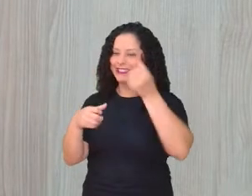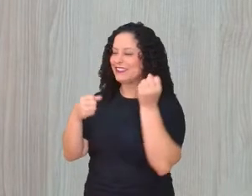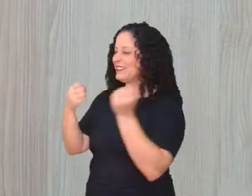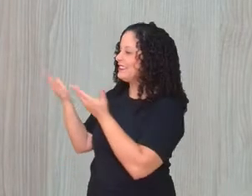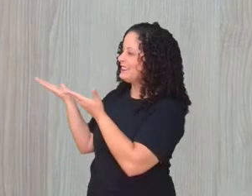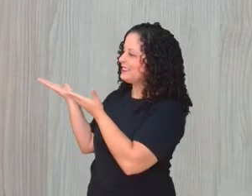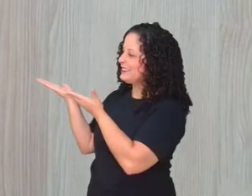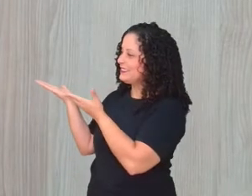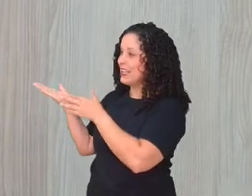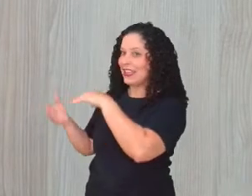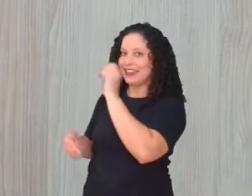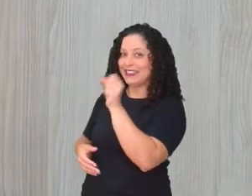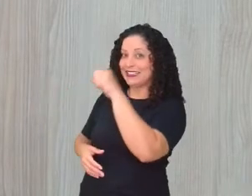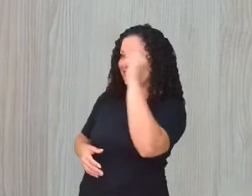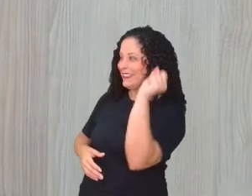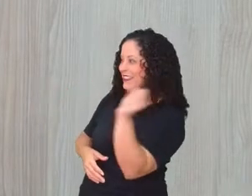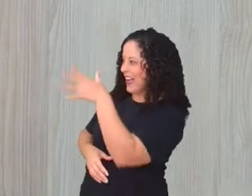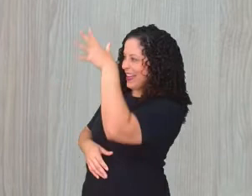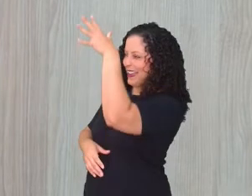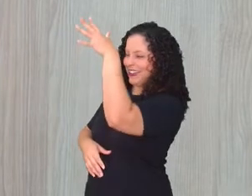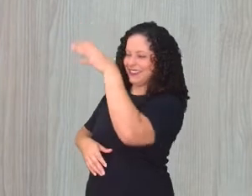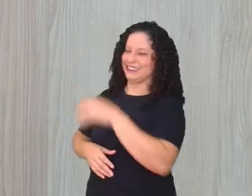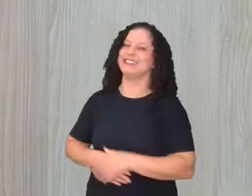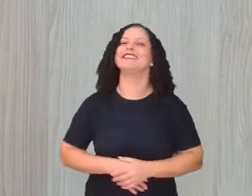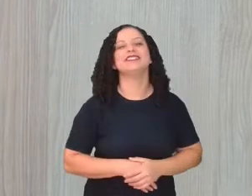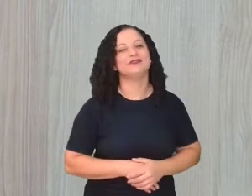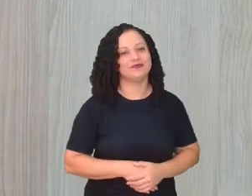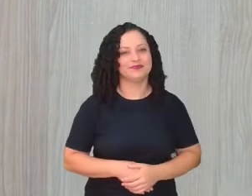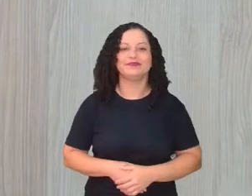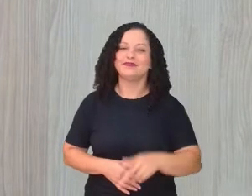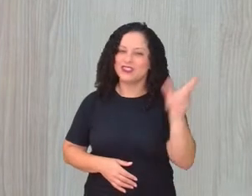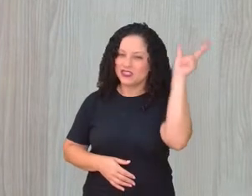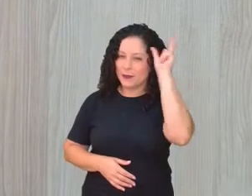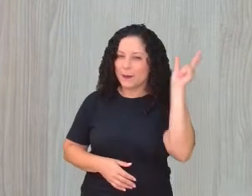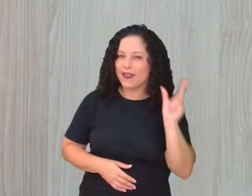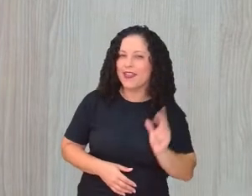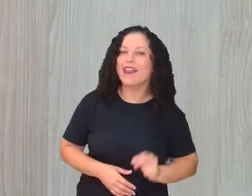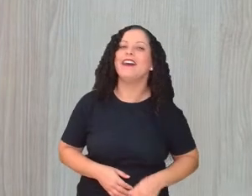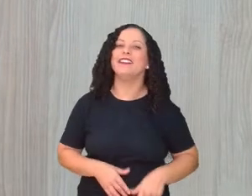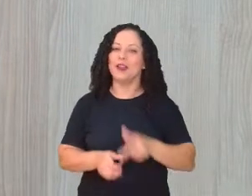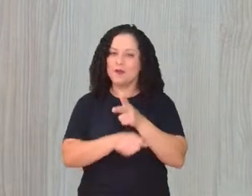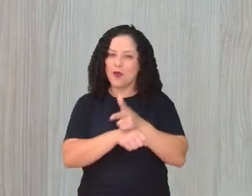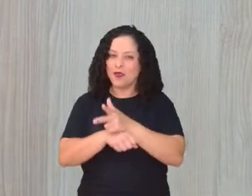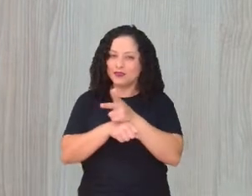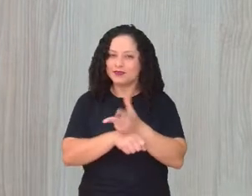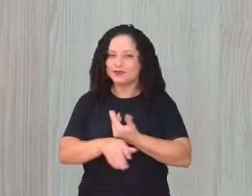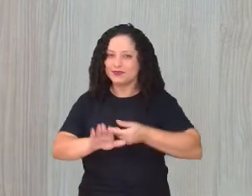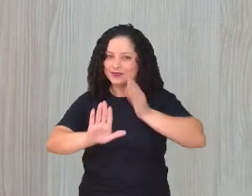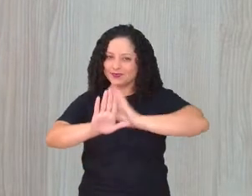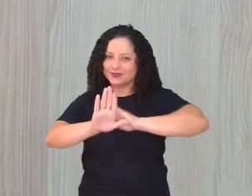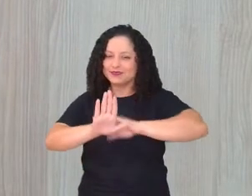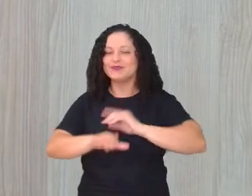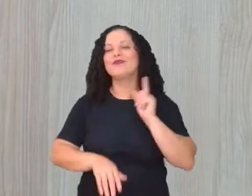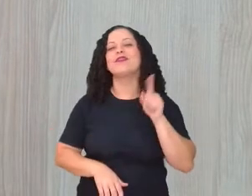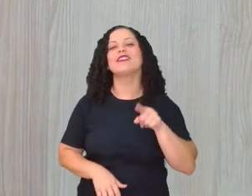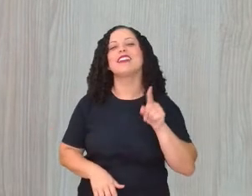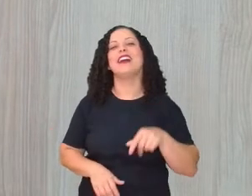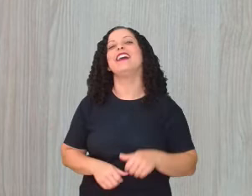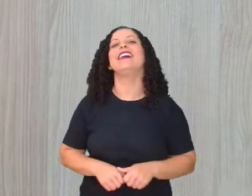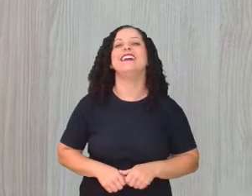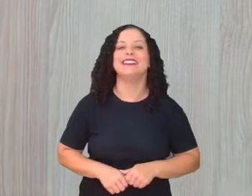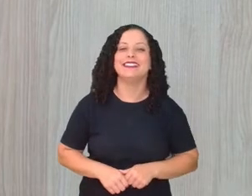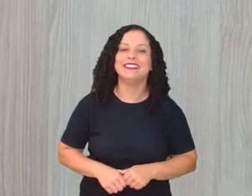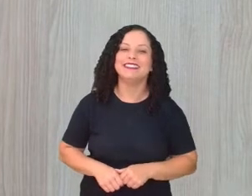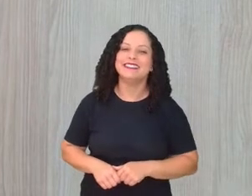aí, apareceu tá já vendo? aí, ó, no cantinho. Juninho é esperto É demais. meu xará, meu xará. Xará do professor